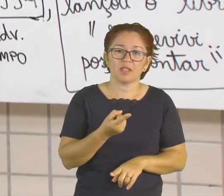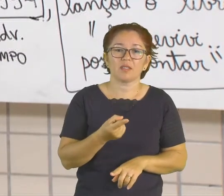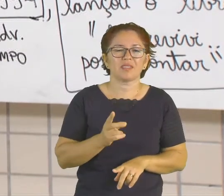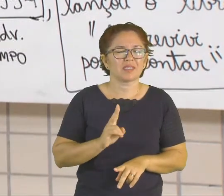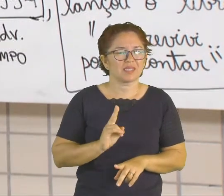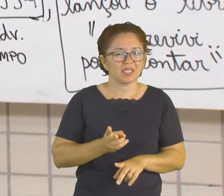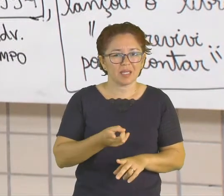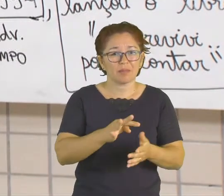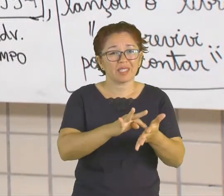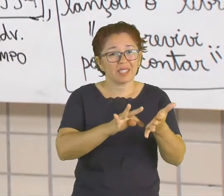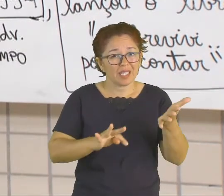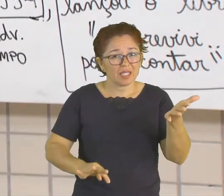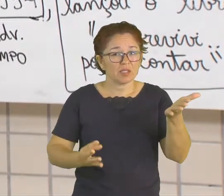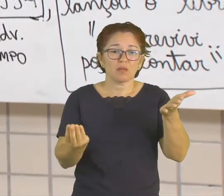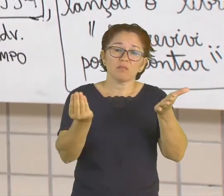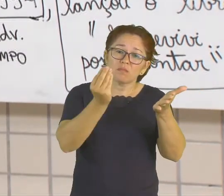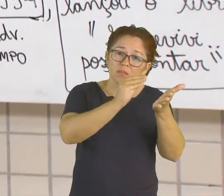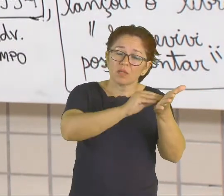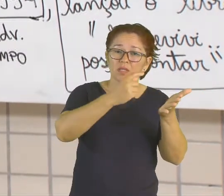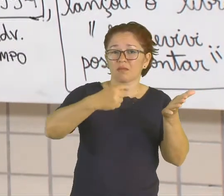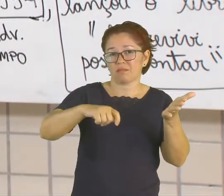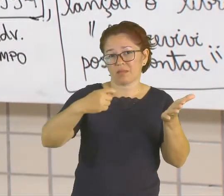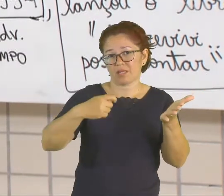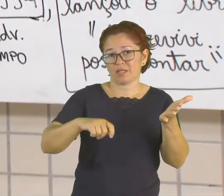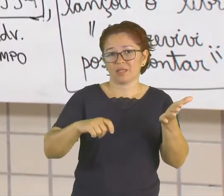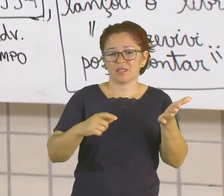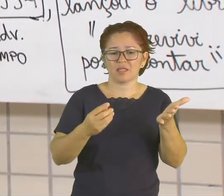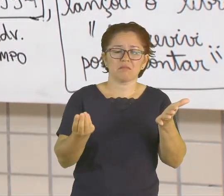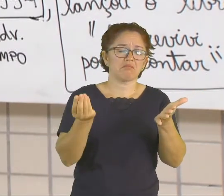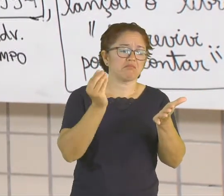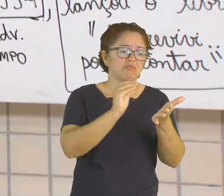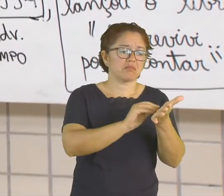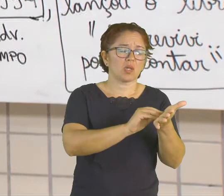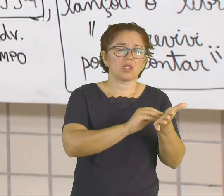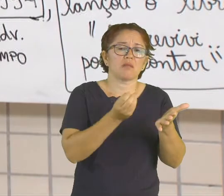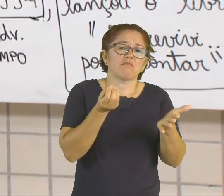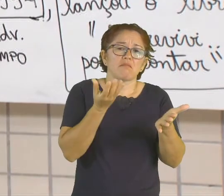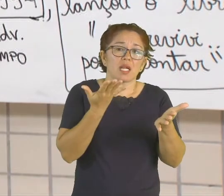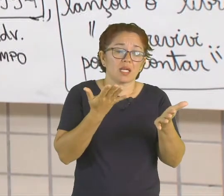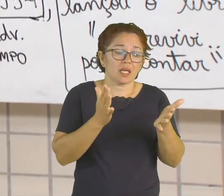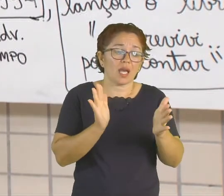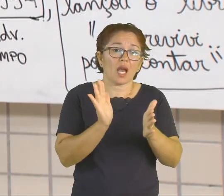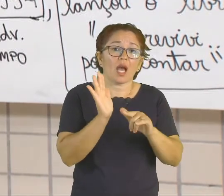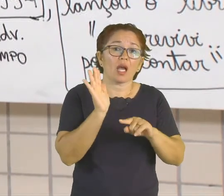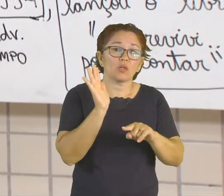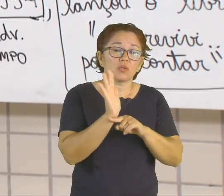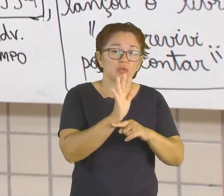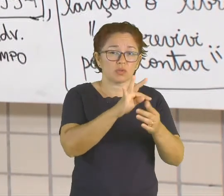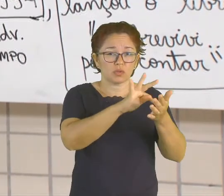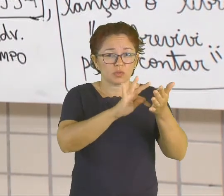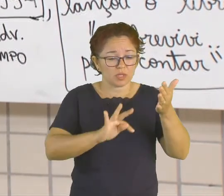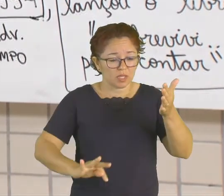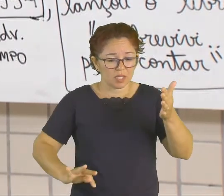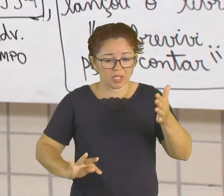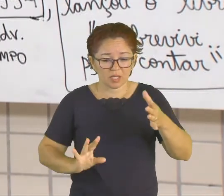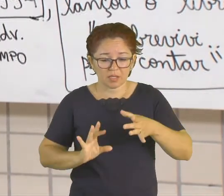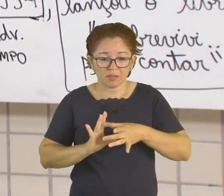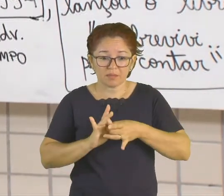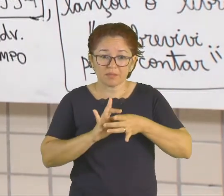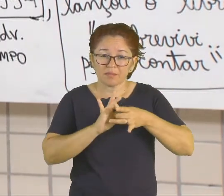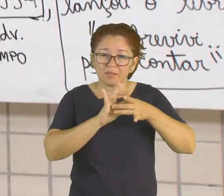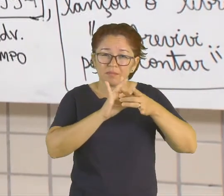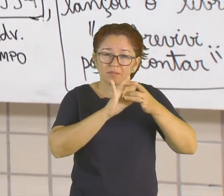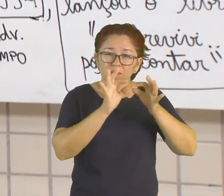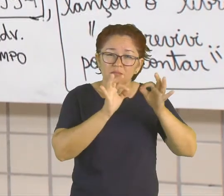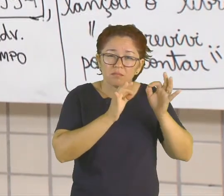dos textos para determinar a coerência, né, o processo de progressão temática